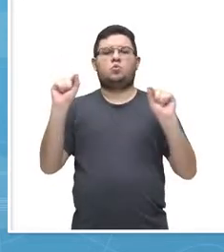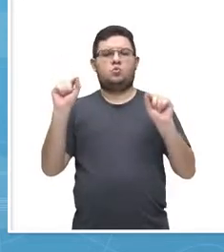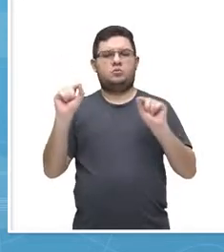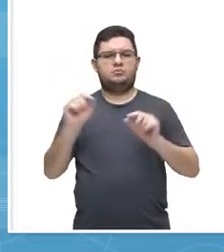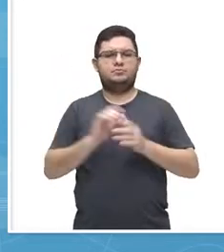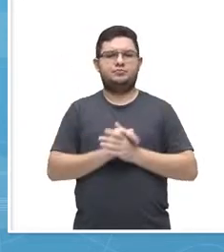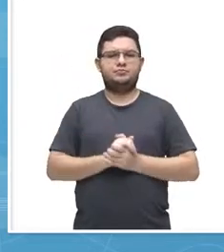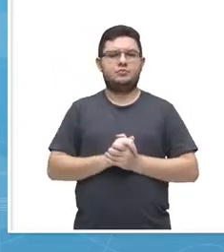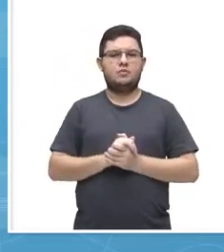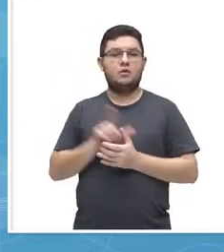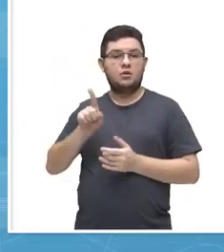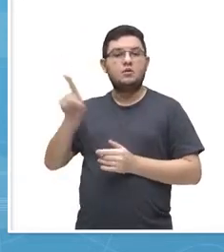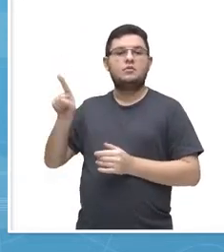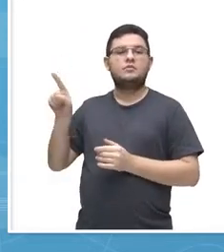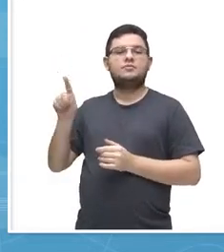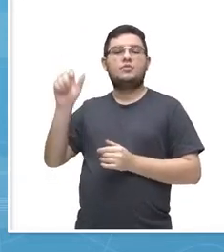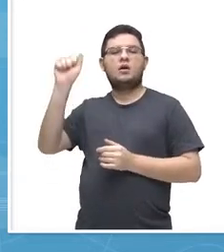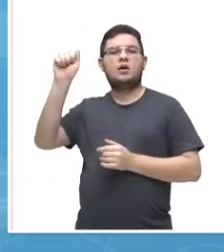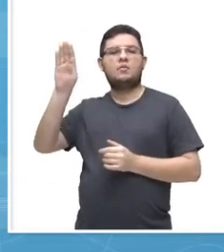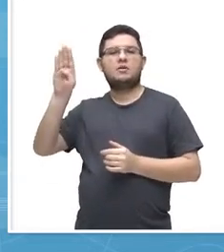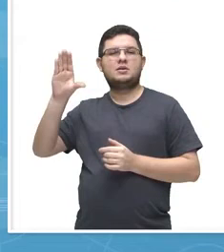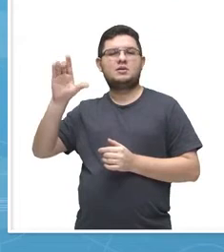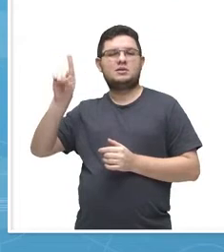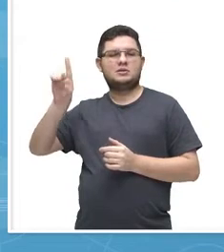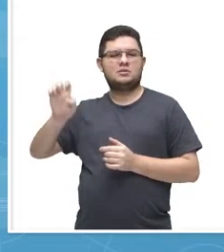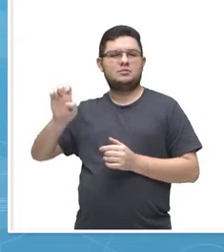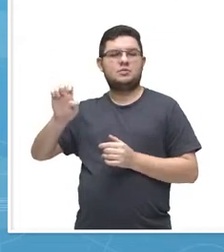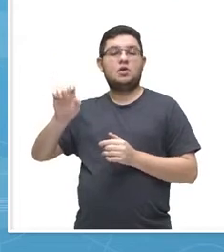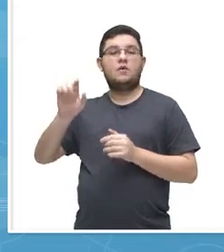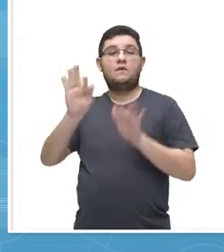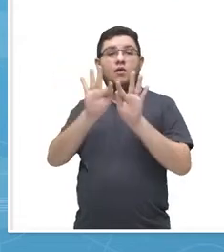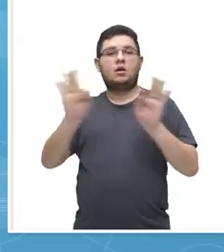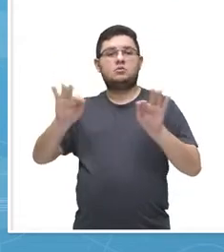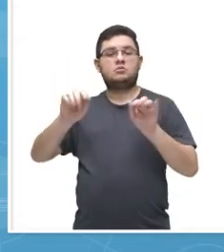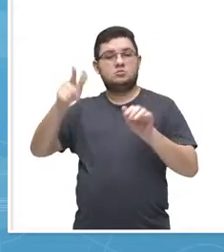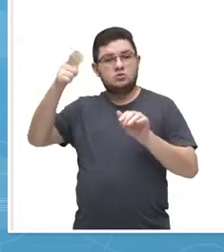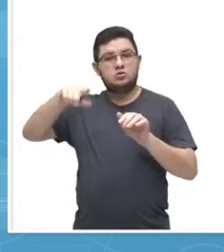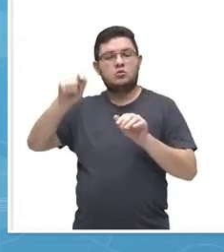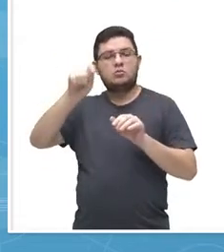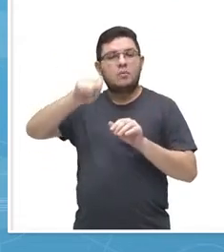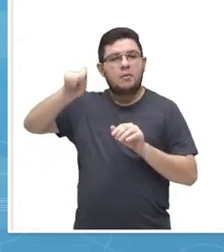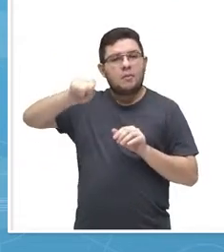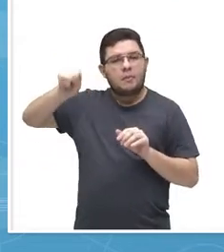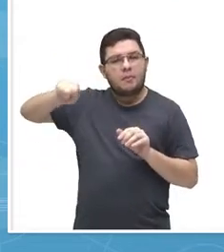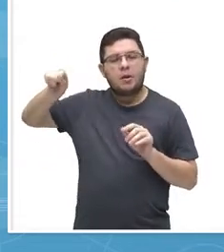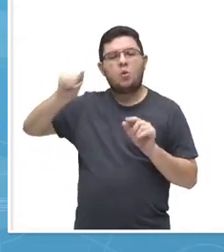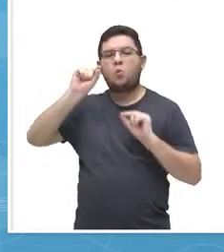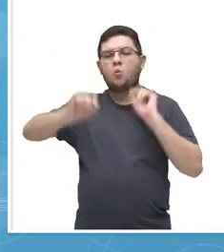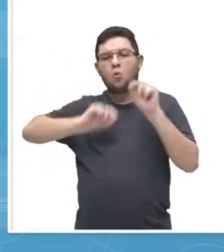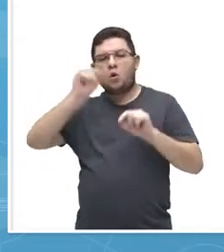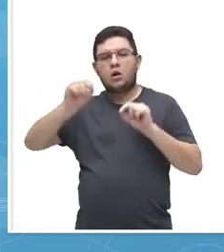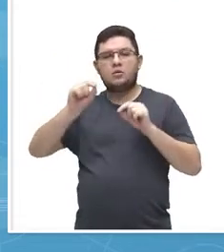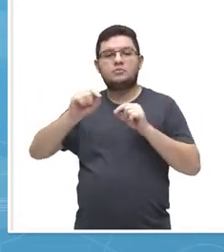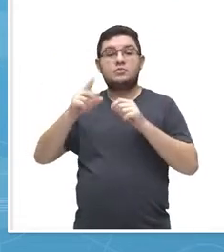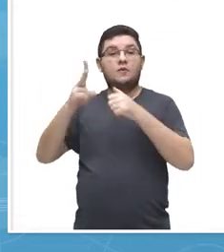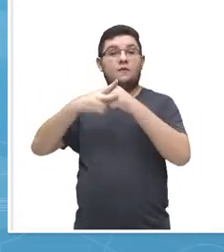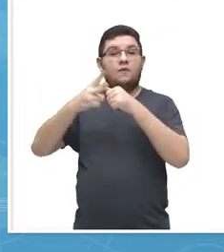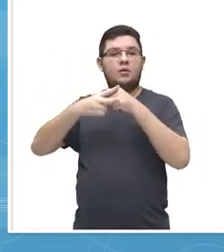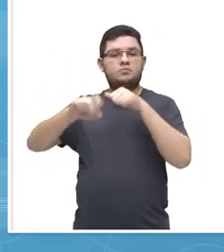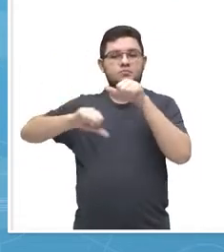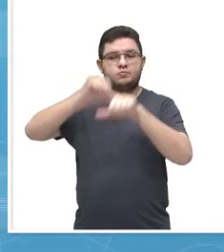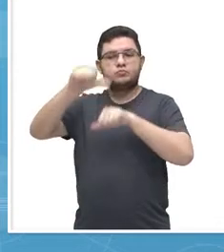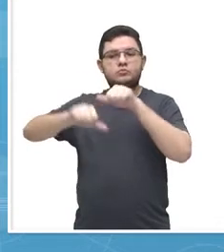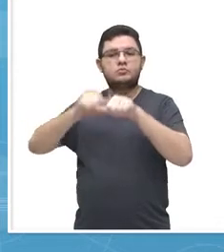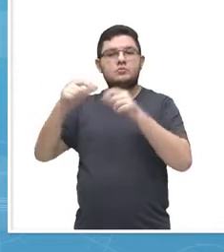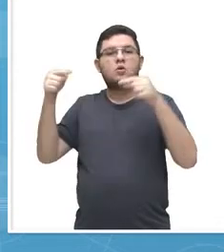vocês vão reescrever as frases trocando as formas dos verbos na terceira pessoa. Então tá aqui, ó. Identificou o verbo, então você